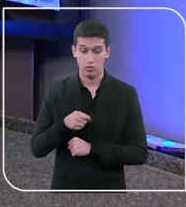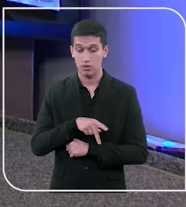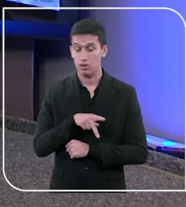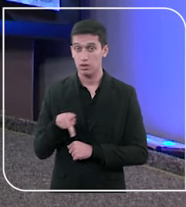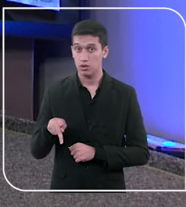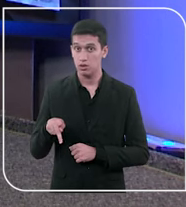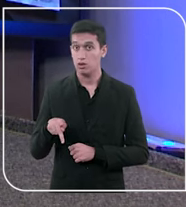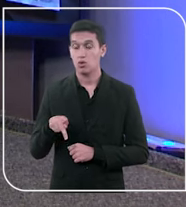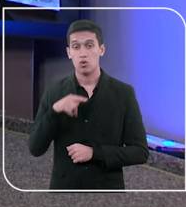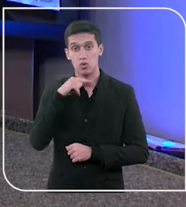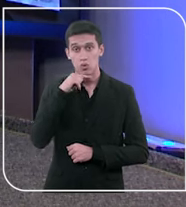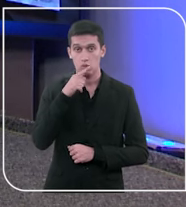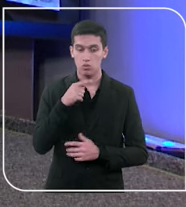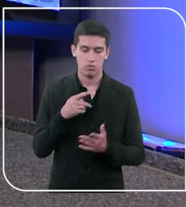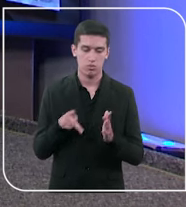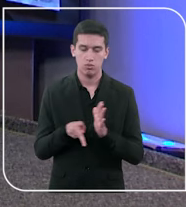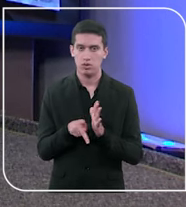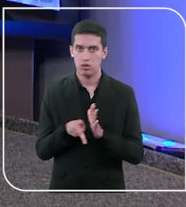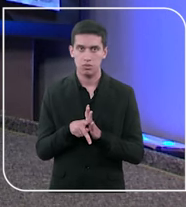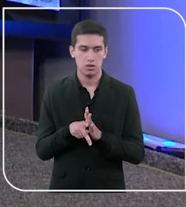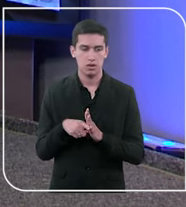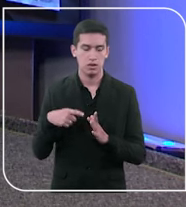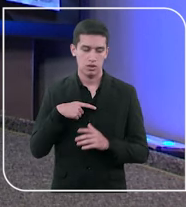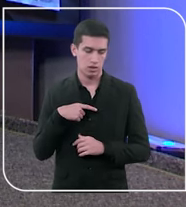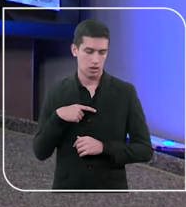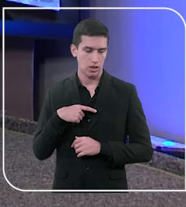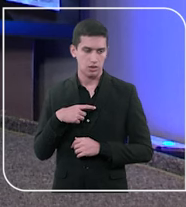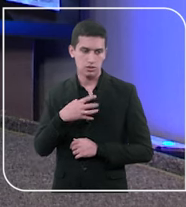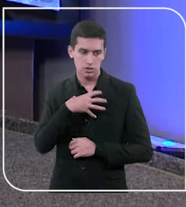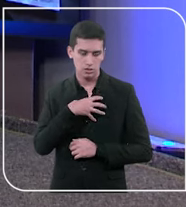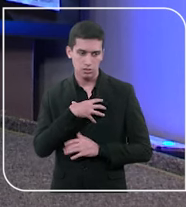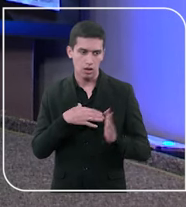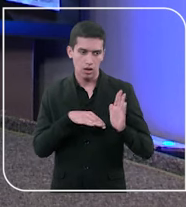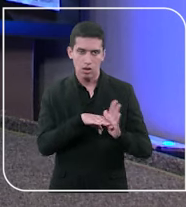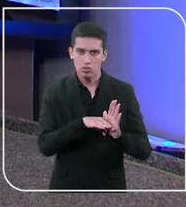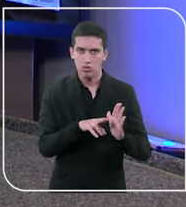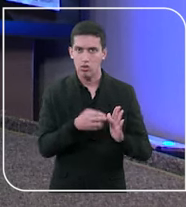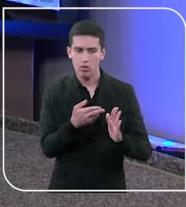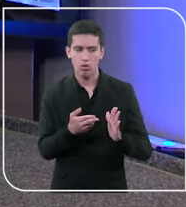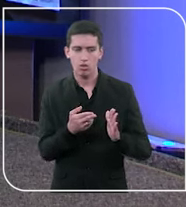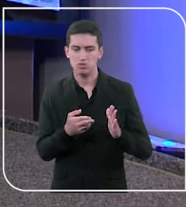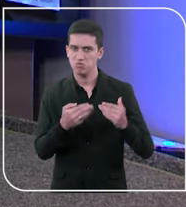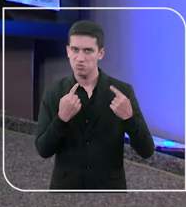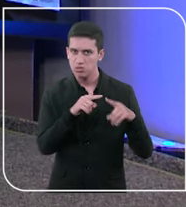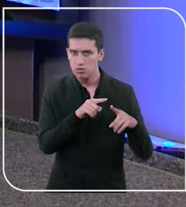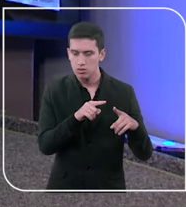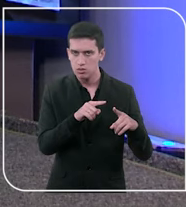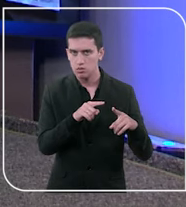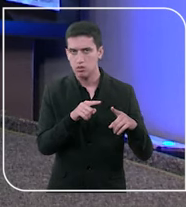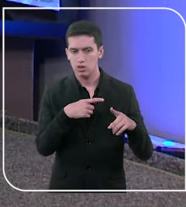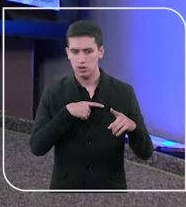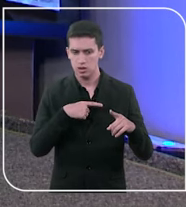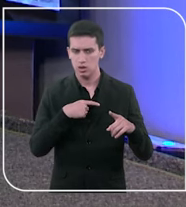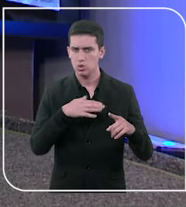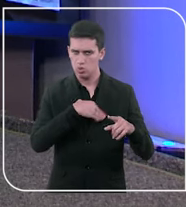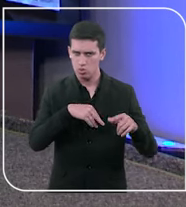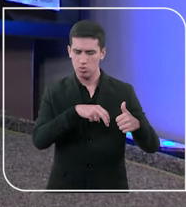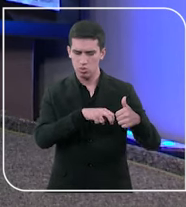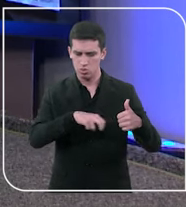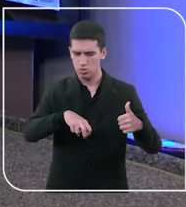juiz presidente, não importa necessariamente em quebra da imparcialidade ou o que influenciaria na opinião dos